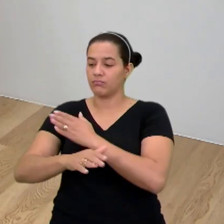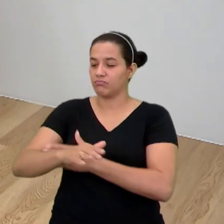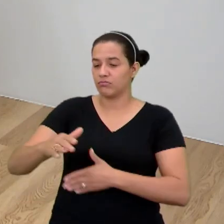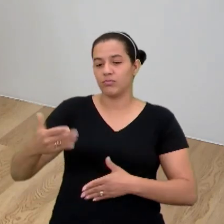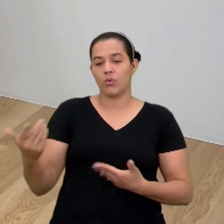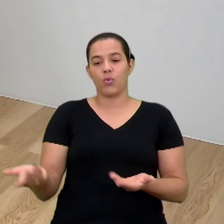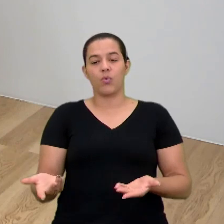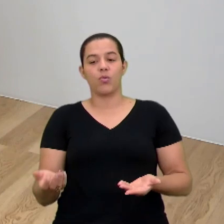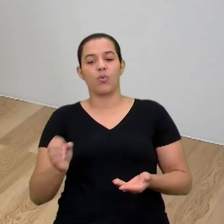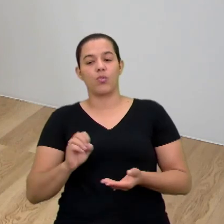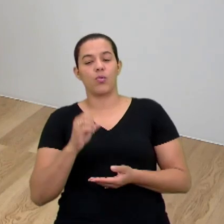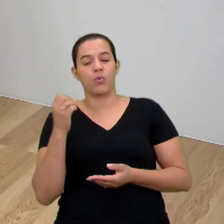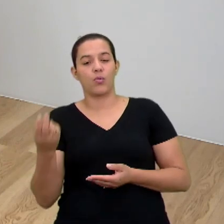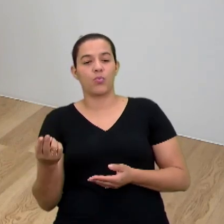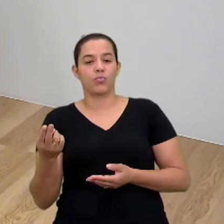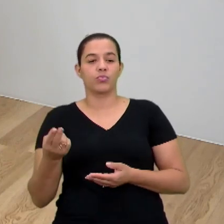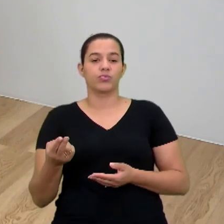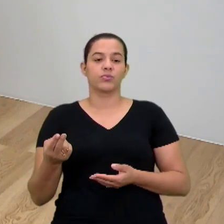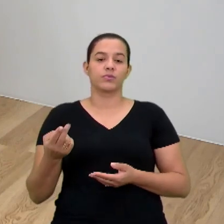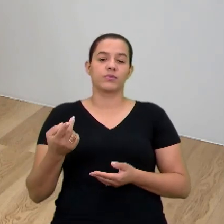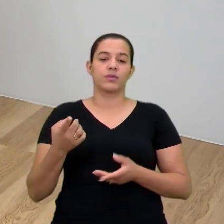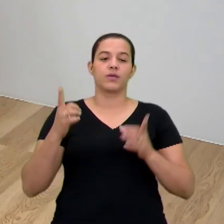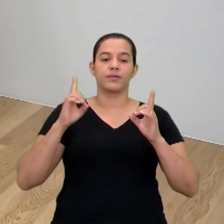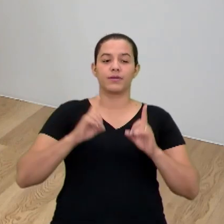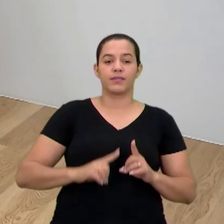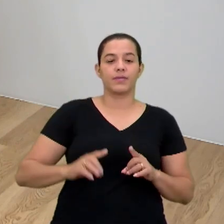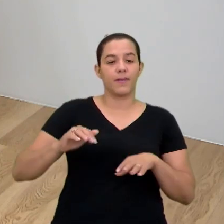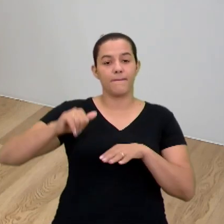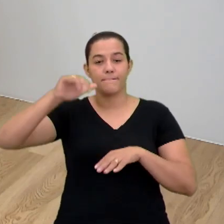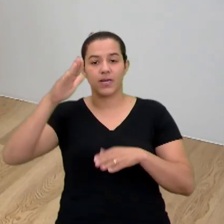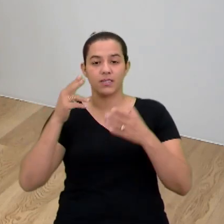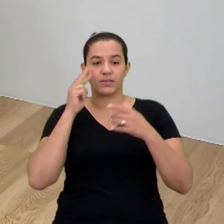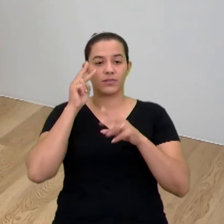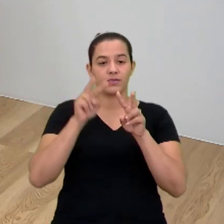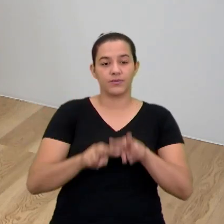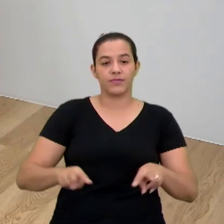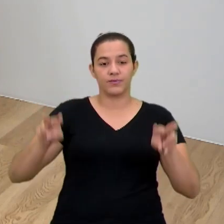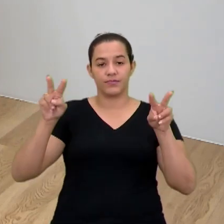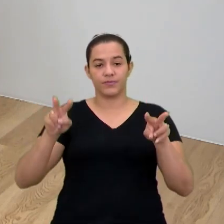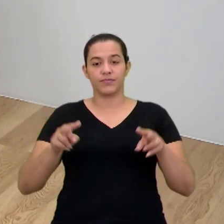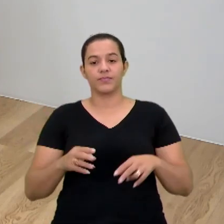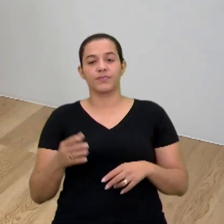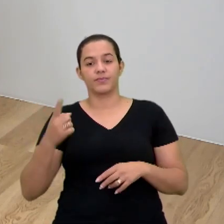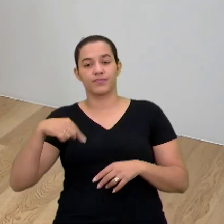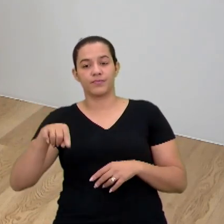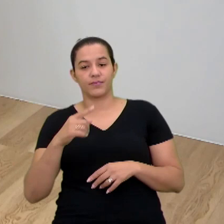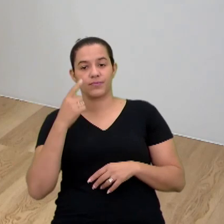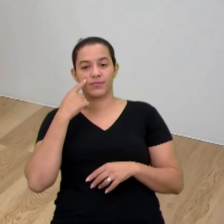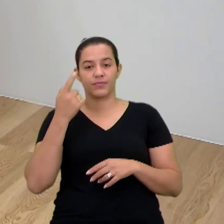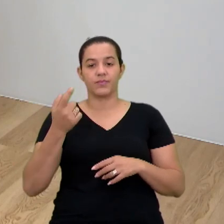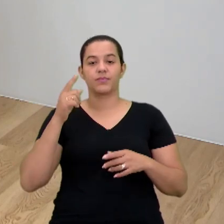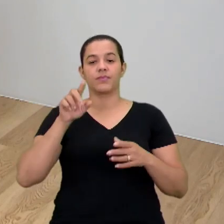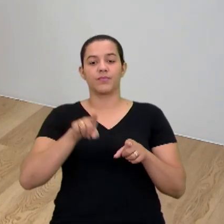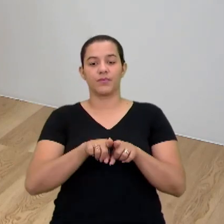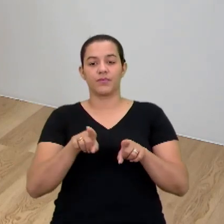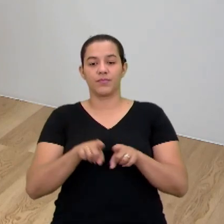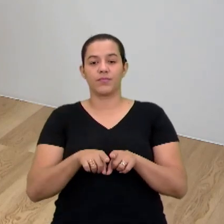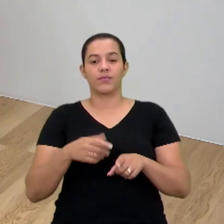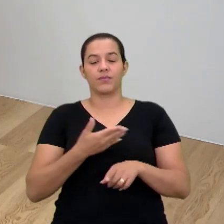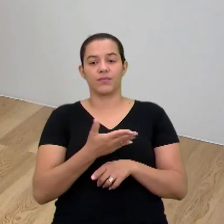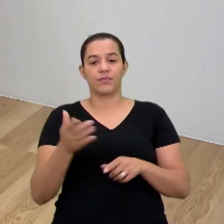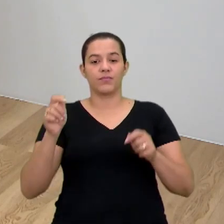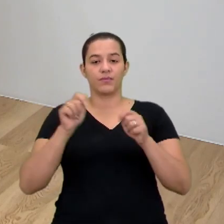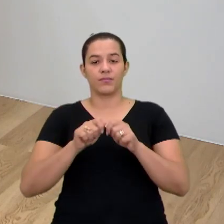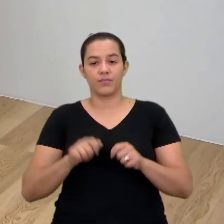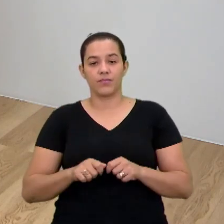ter algum tipo de deficiência que é mais exposta, né? Que é o que a gente chama. Aí a gente que a pega gente e tem fala... também, por exemplo, se ele como for se fosse